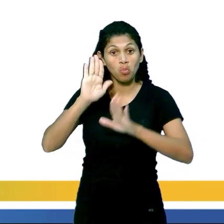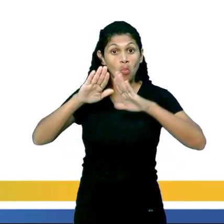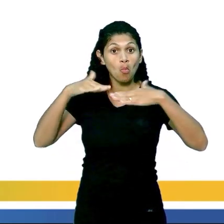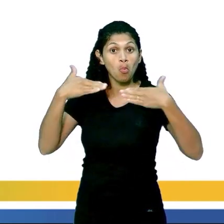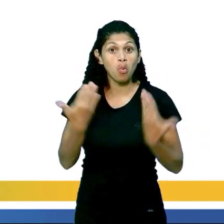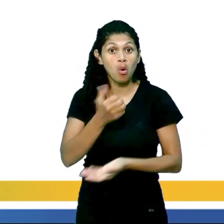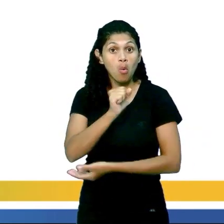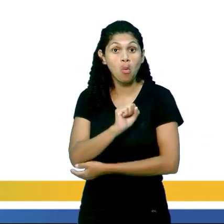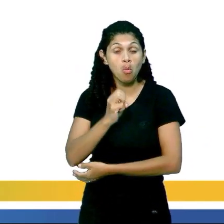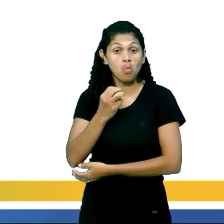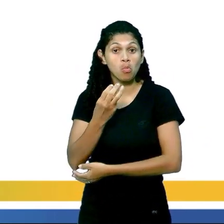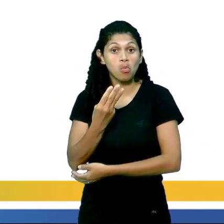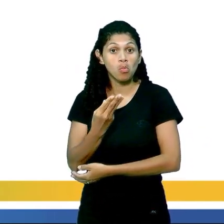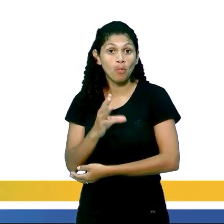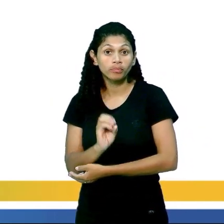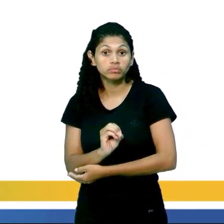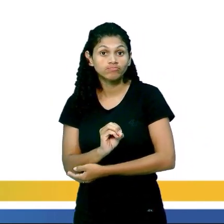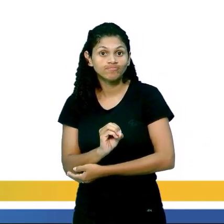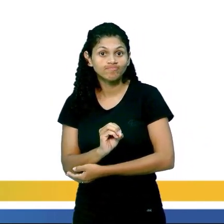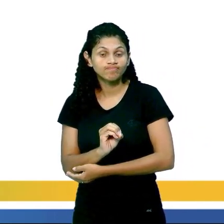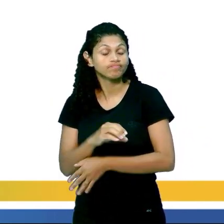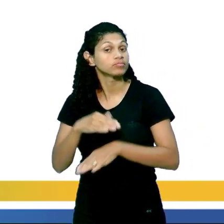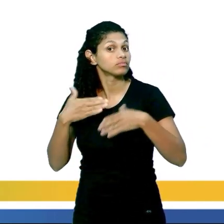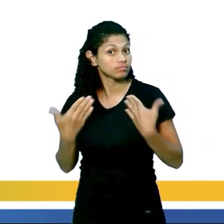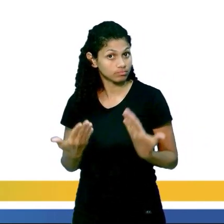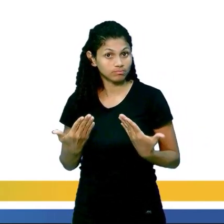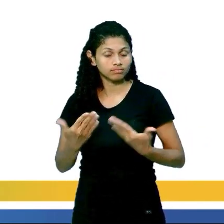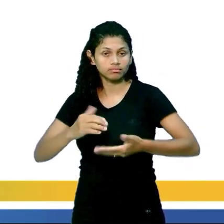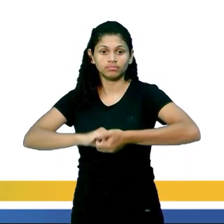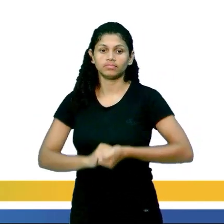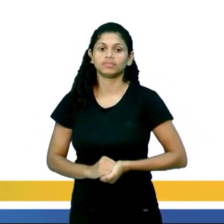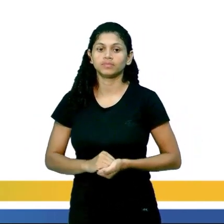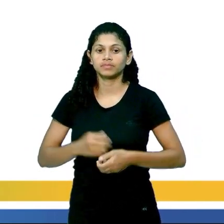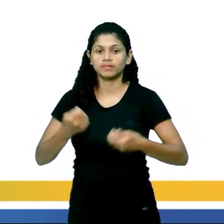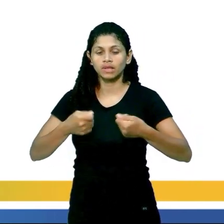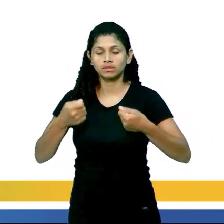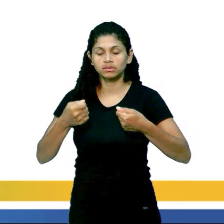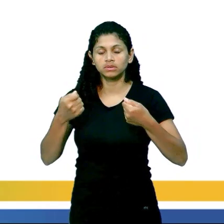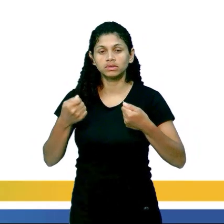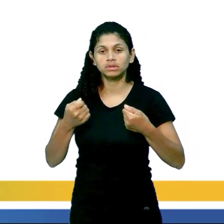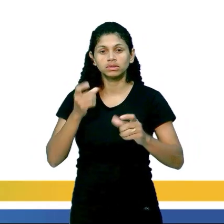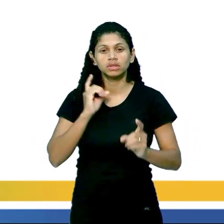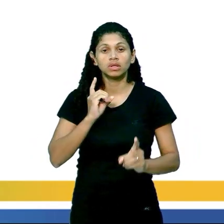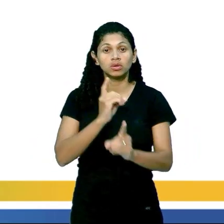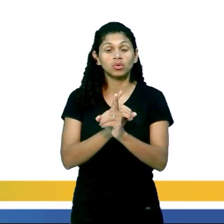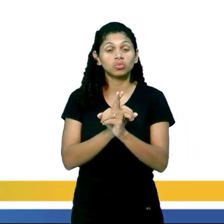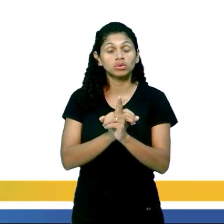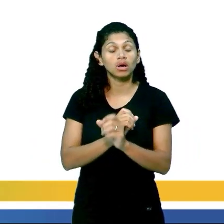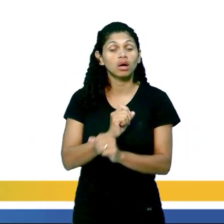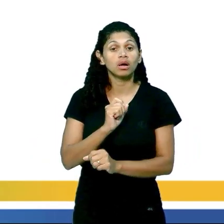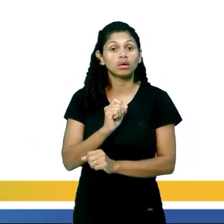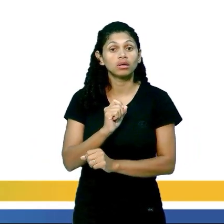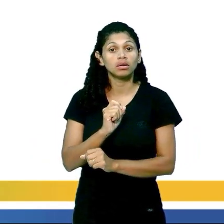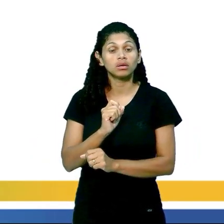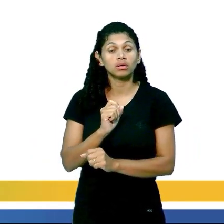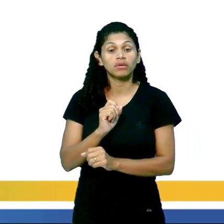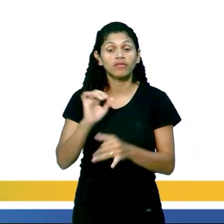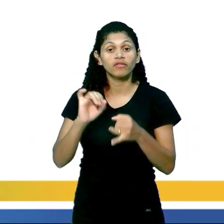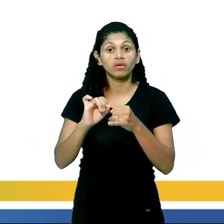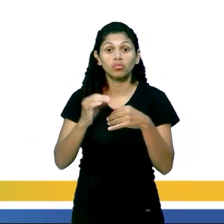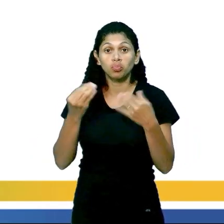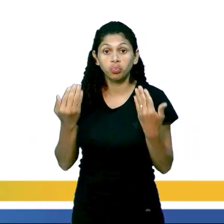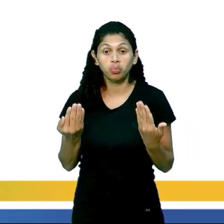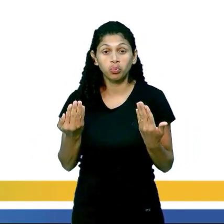dessa sequência. Vamos lá, para determinar o 30º termo dessa PA, fazemos A30